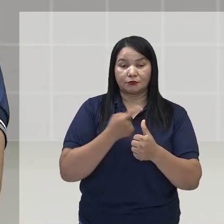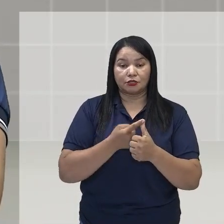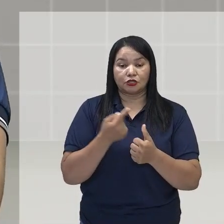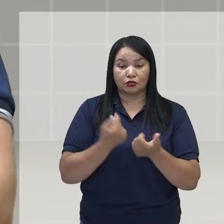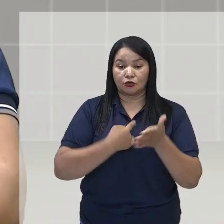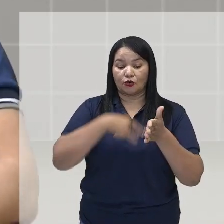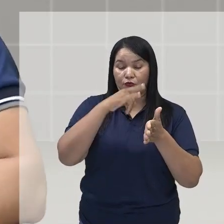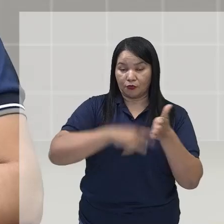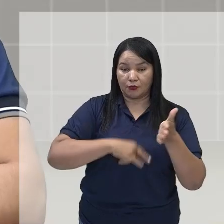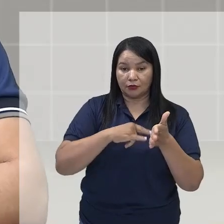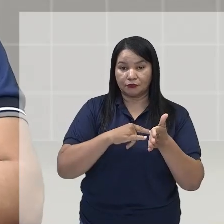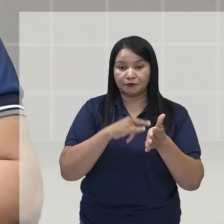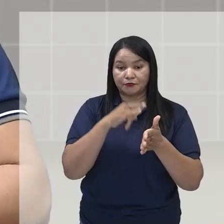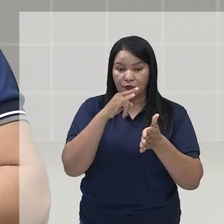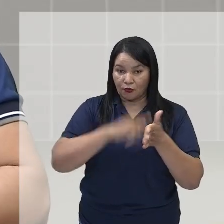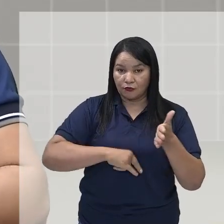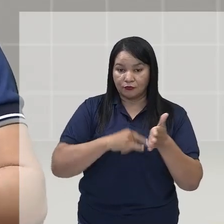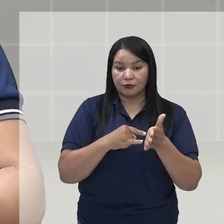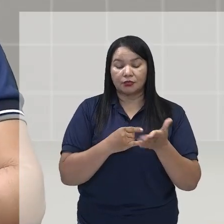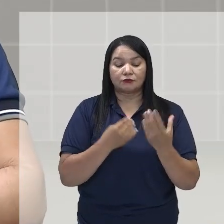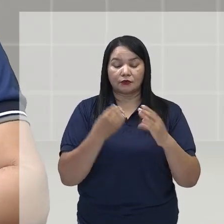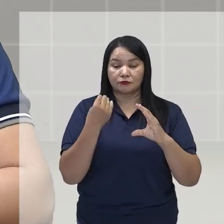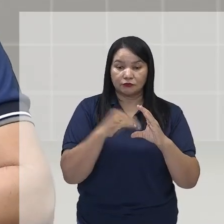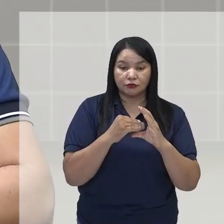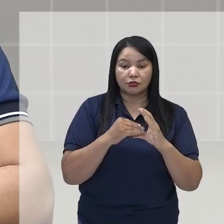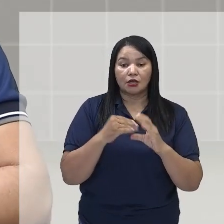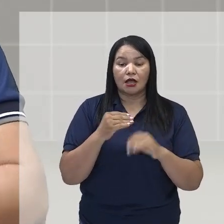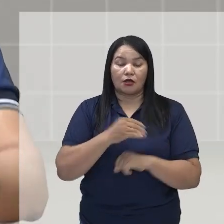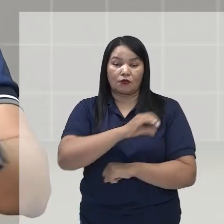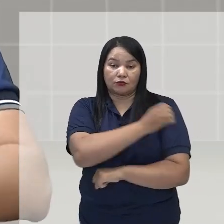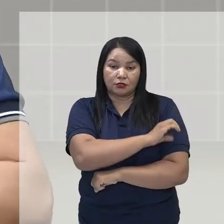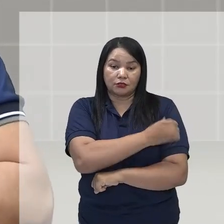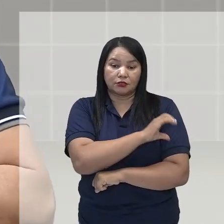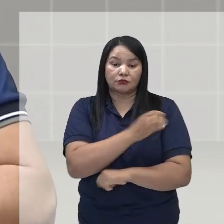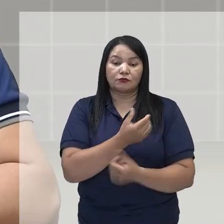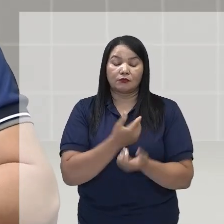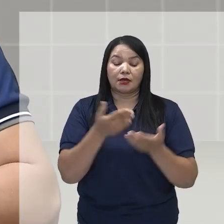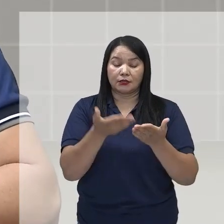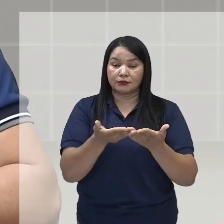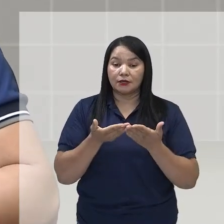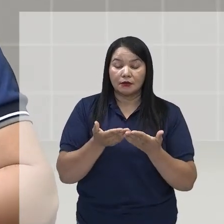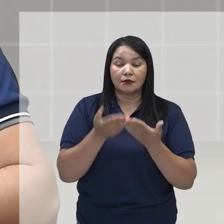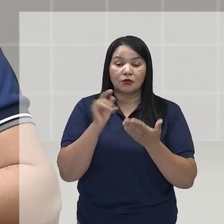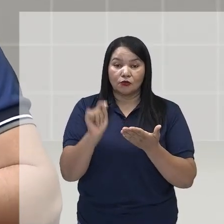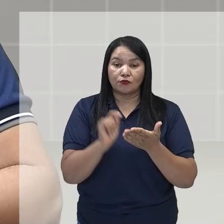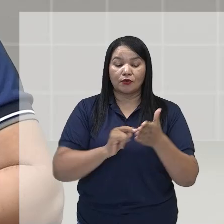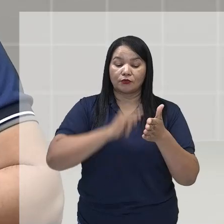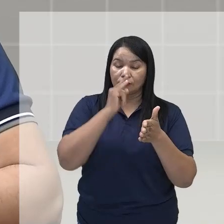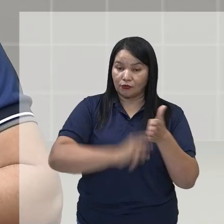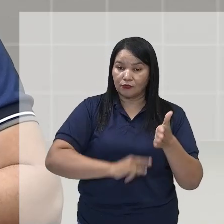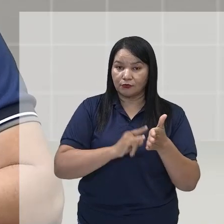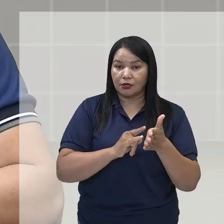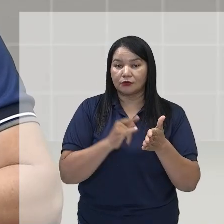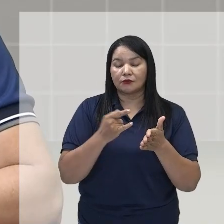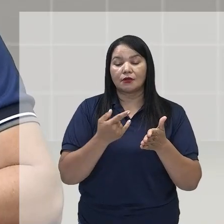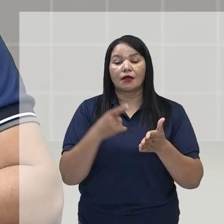via CIGED, né, as coordenadorias vão receber, né, a gente está até informando ali, a coordenadoria vai